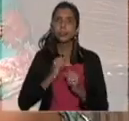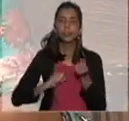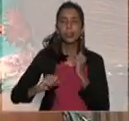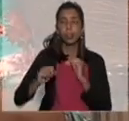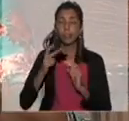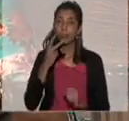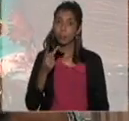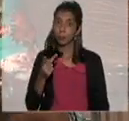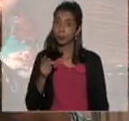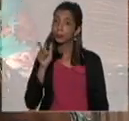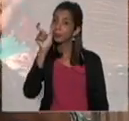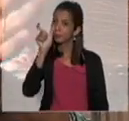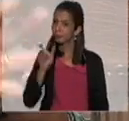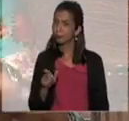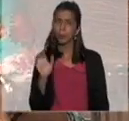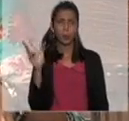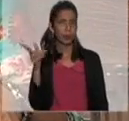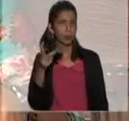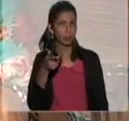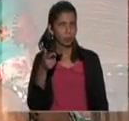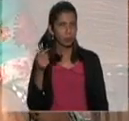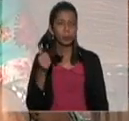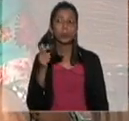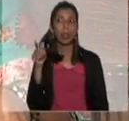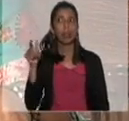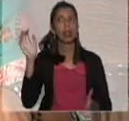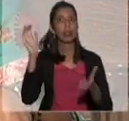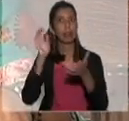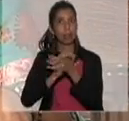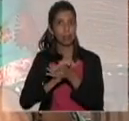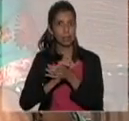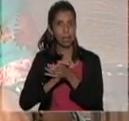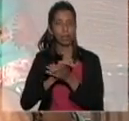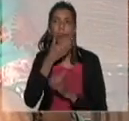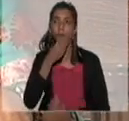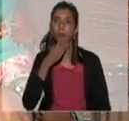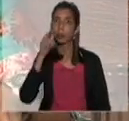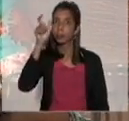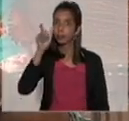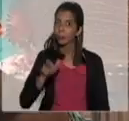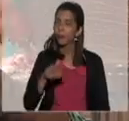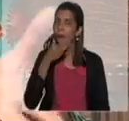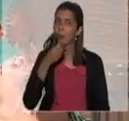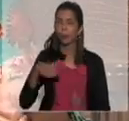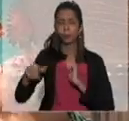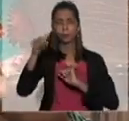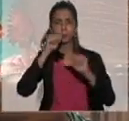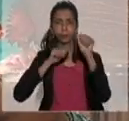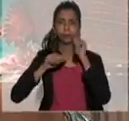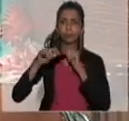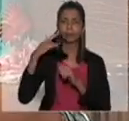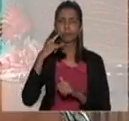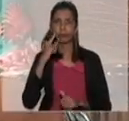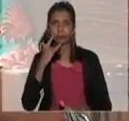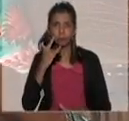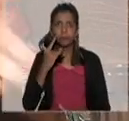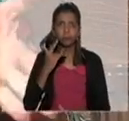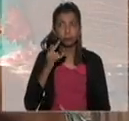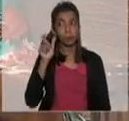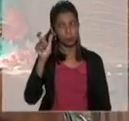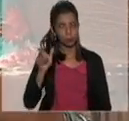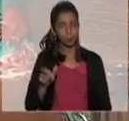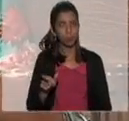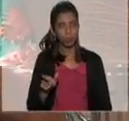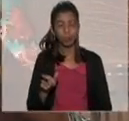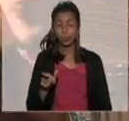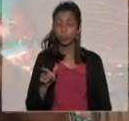e ele dizendo assim é um personagem Fantástico casada com personagem do pereia e o perei é um cara que bebe muito